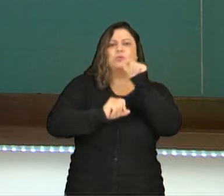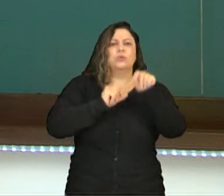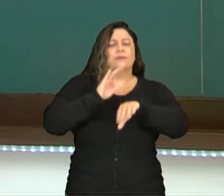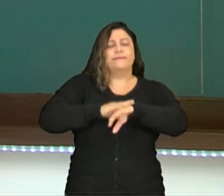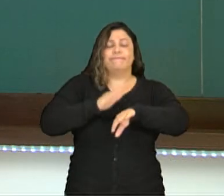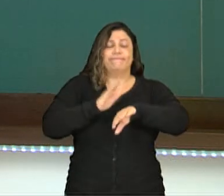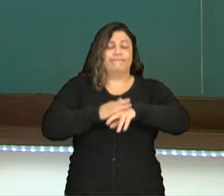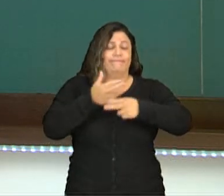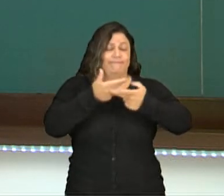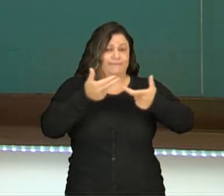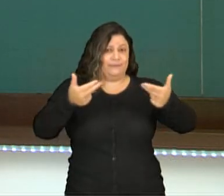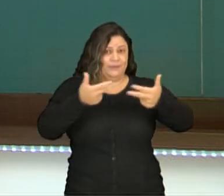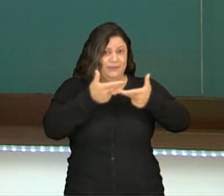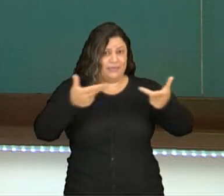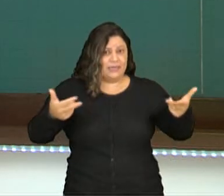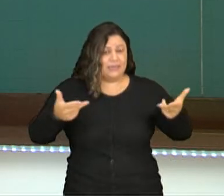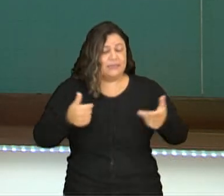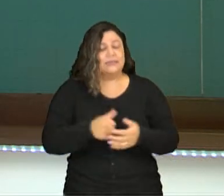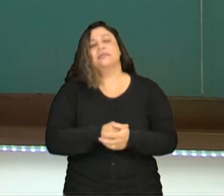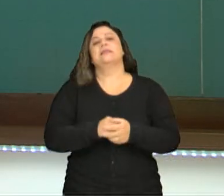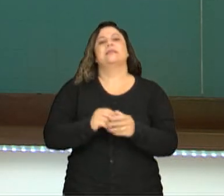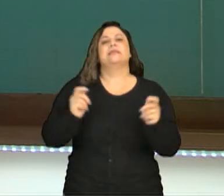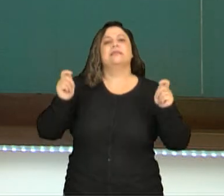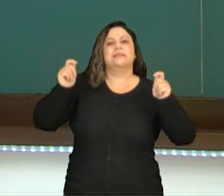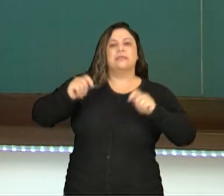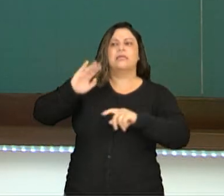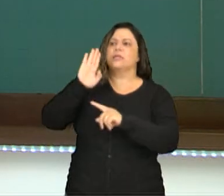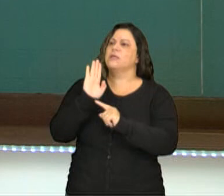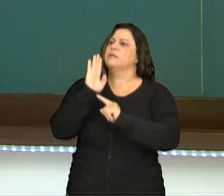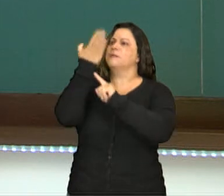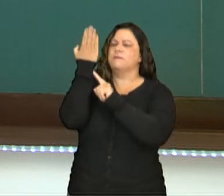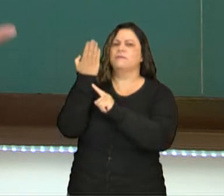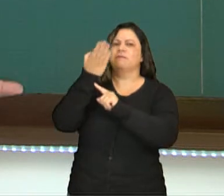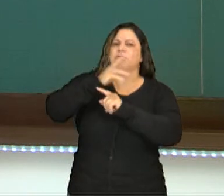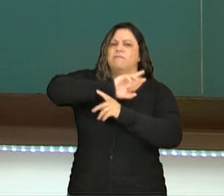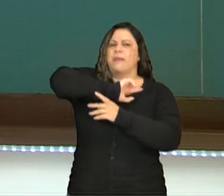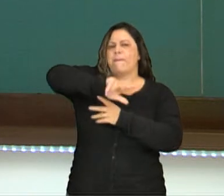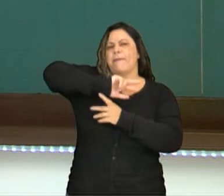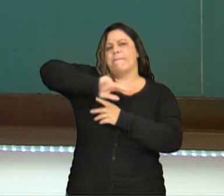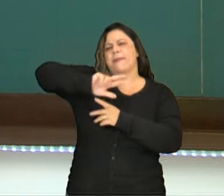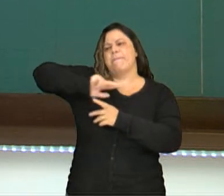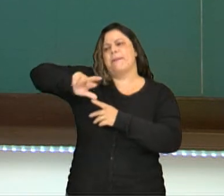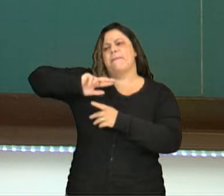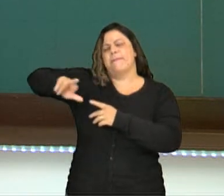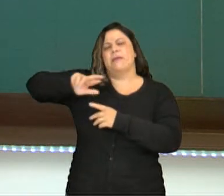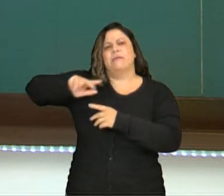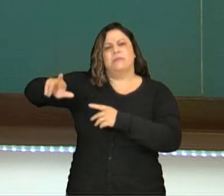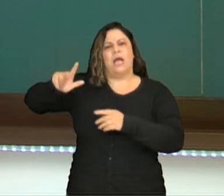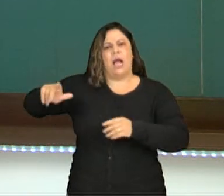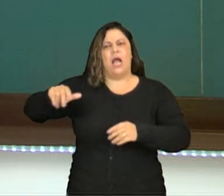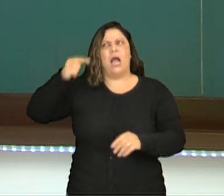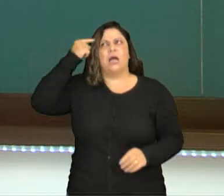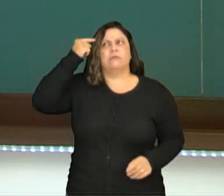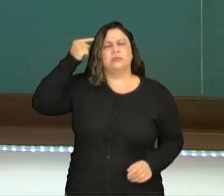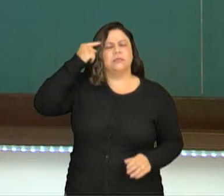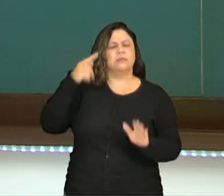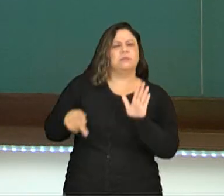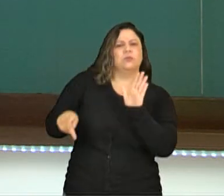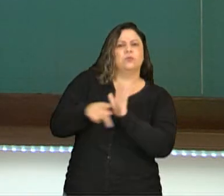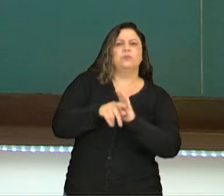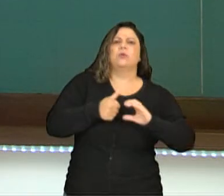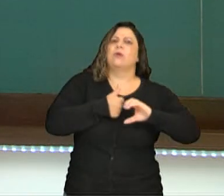conhecer as coisas? Então, as heresias seriam falsidades em relação ao pensamento cristão e por isso a gente